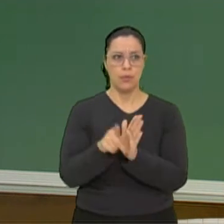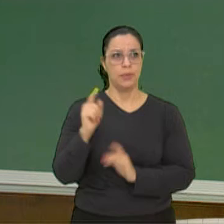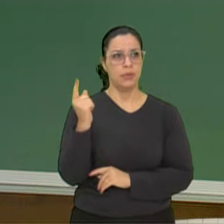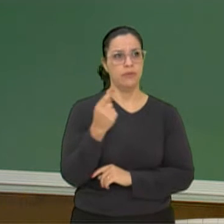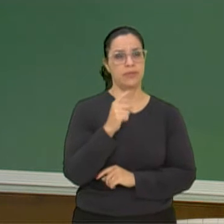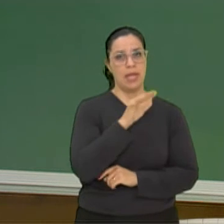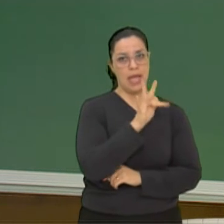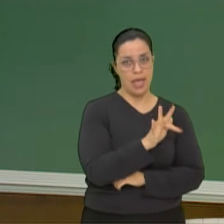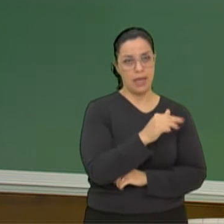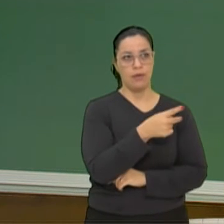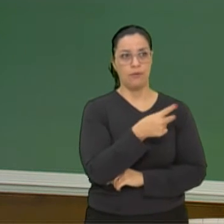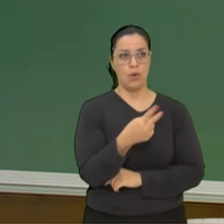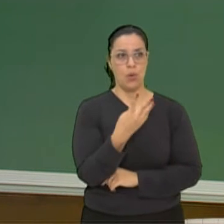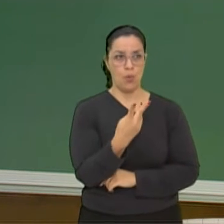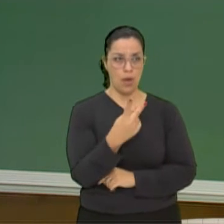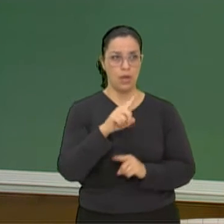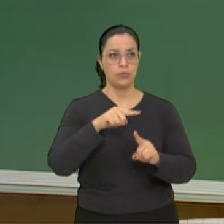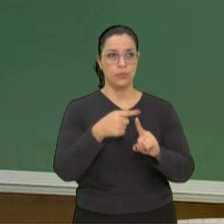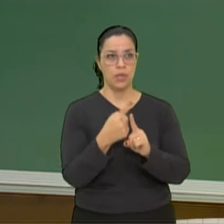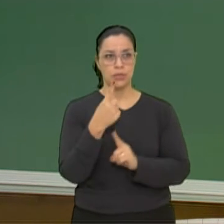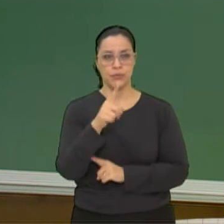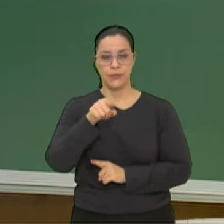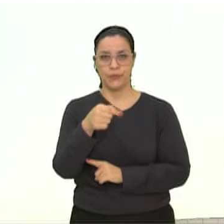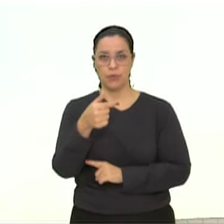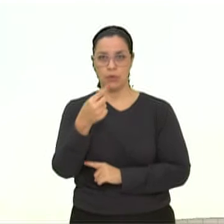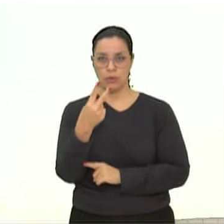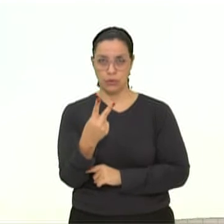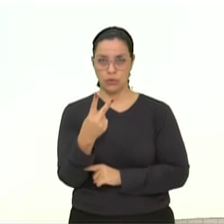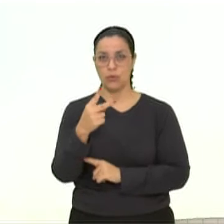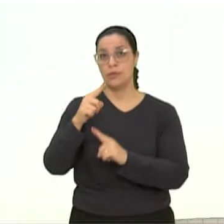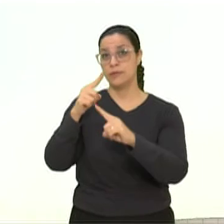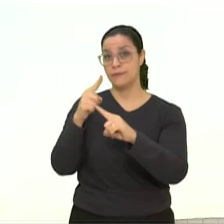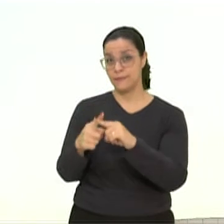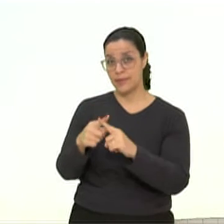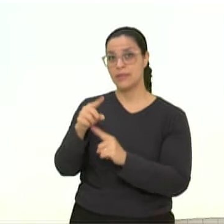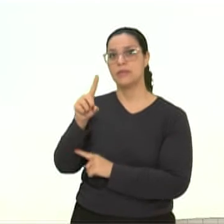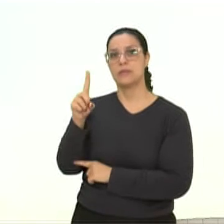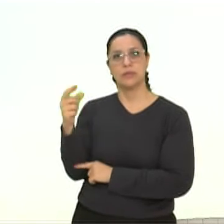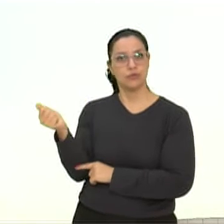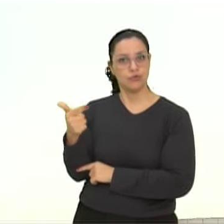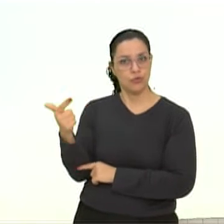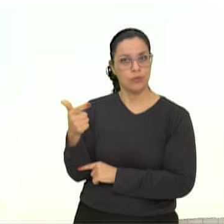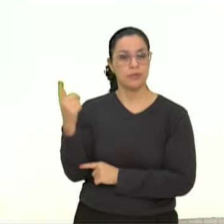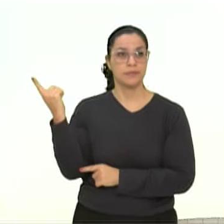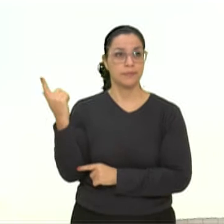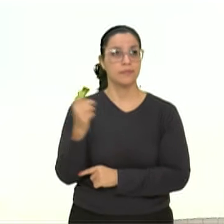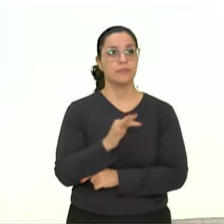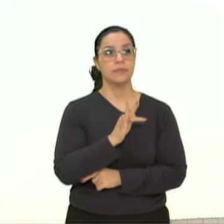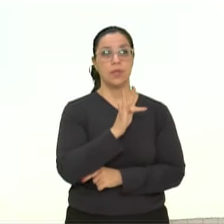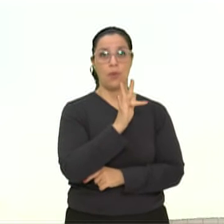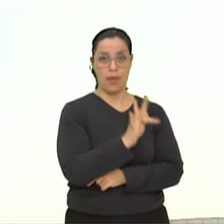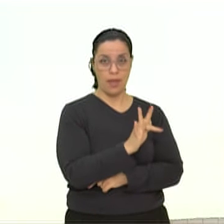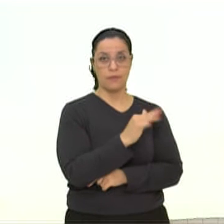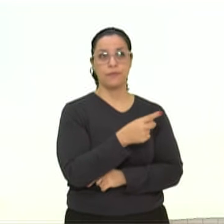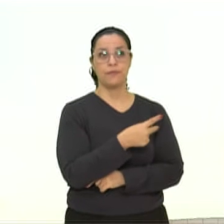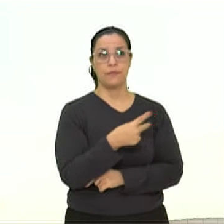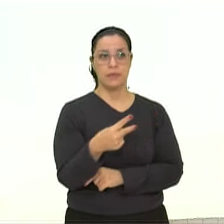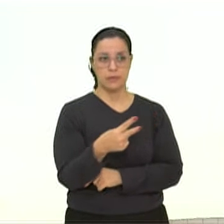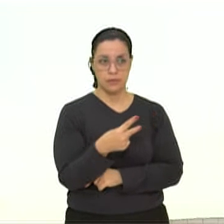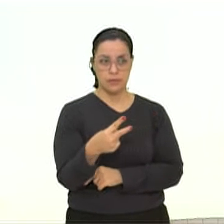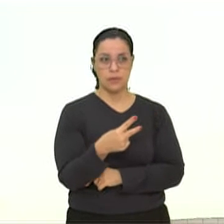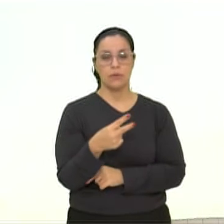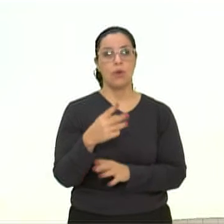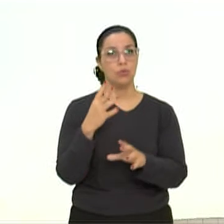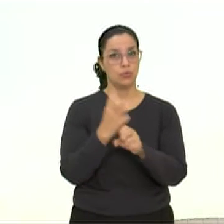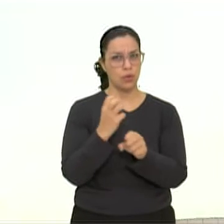12. Substituindo o d por 12, eu vou encontrar o quê? 4 mais 1,2 vezes 12. Tranquilo? E aqui